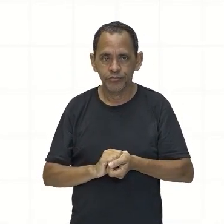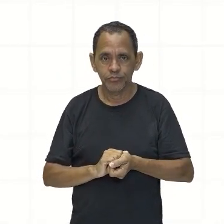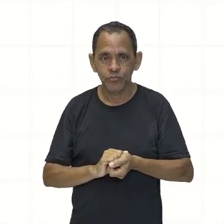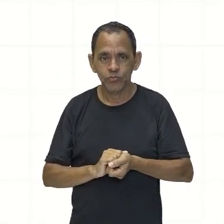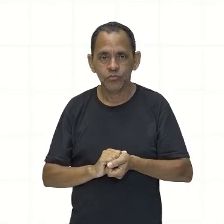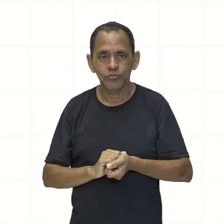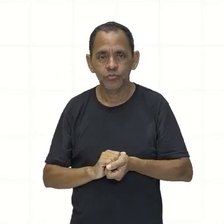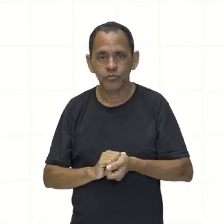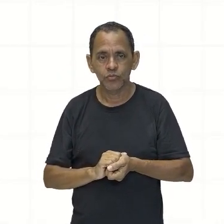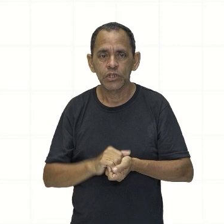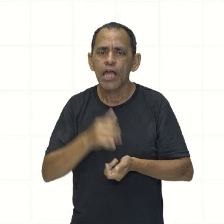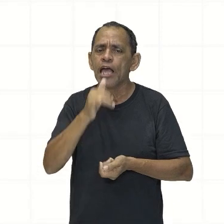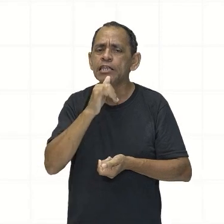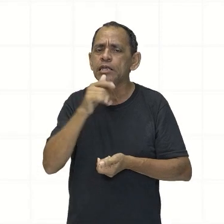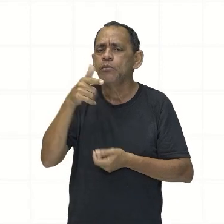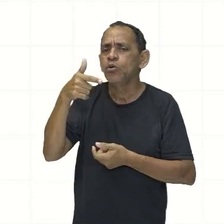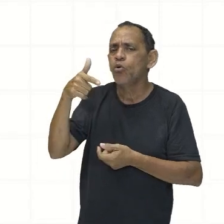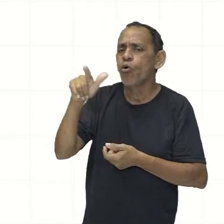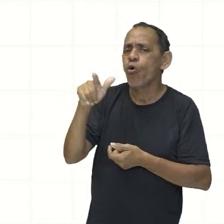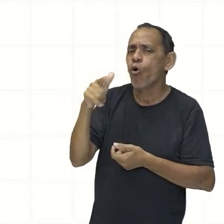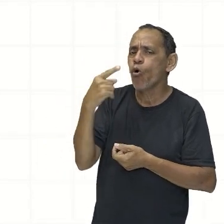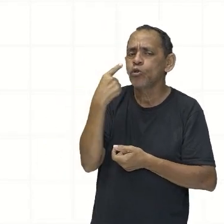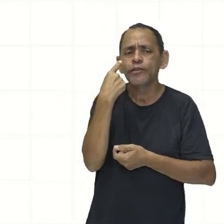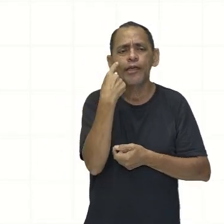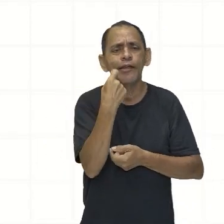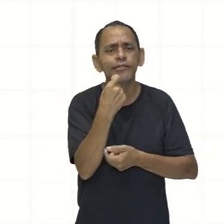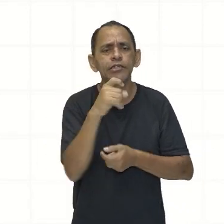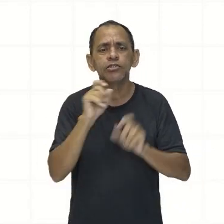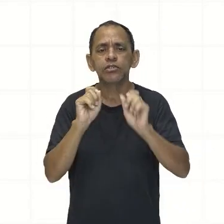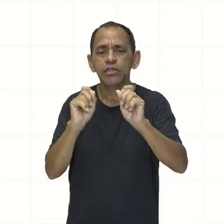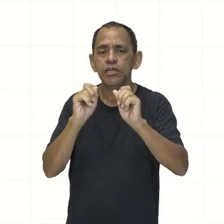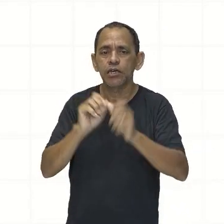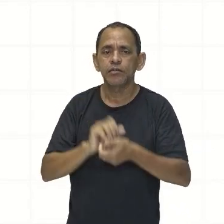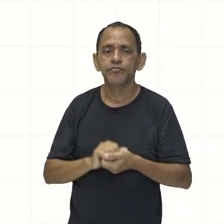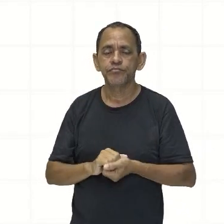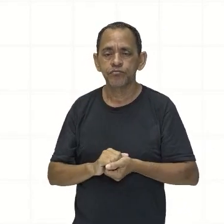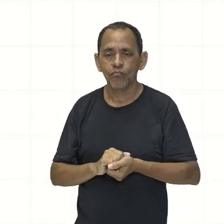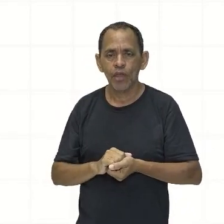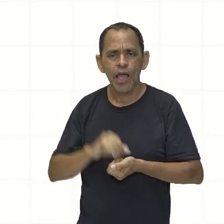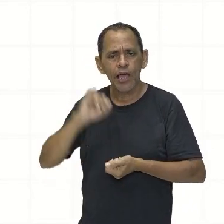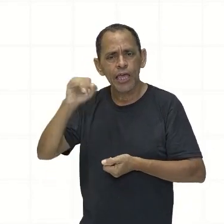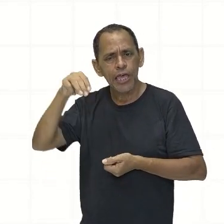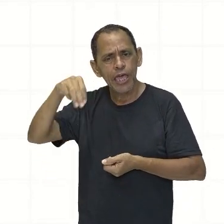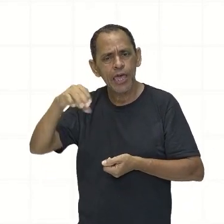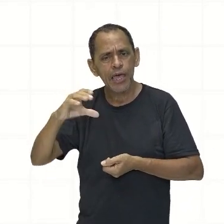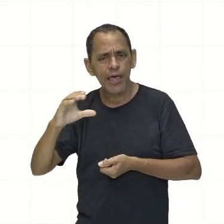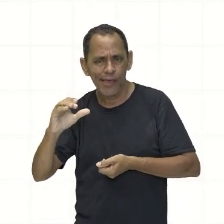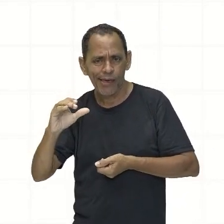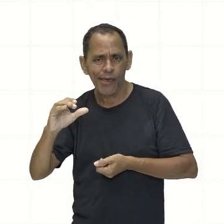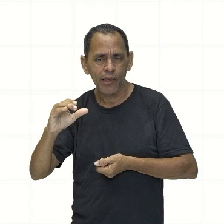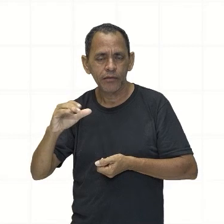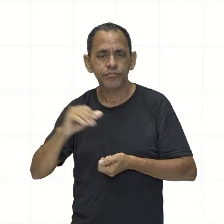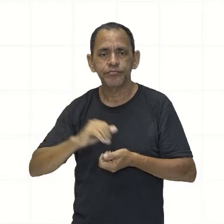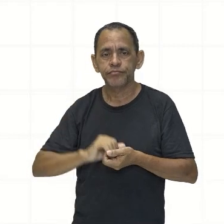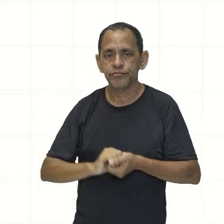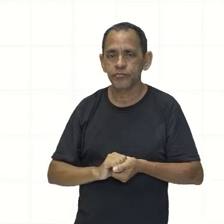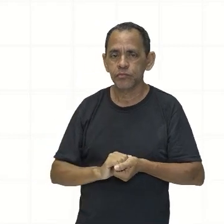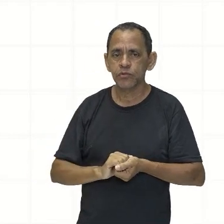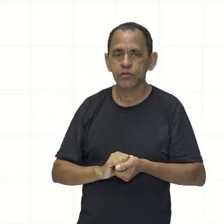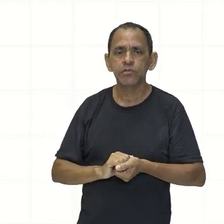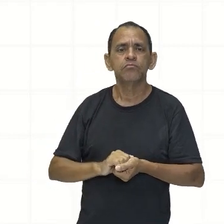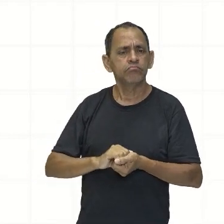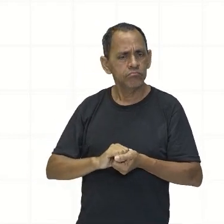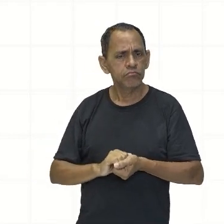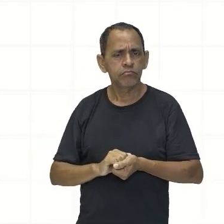Um outro exemplo muito interessante é a questão da massa, do índice de massa corpórea, olha, adotado pela